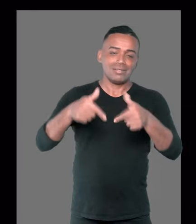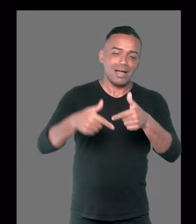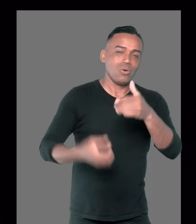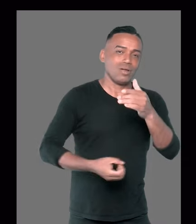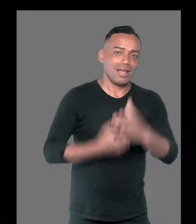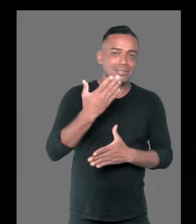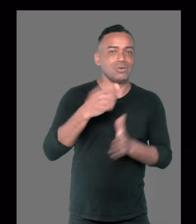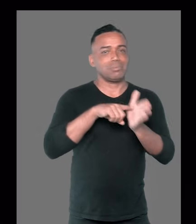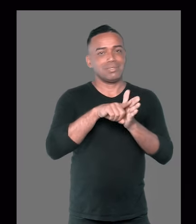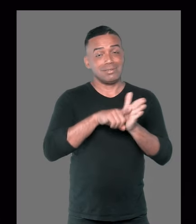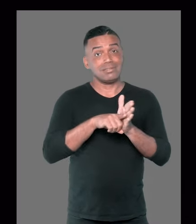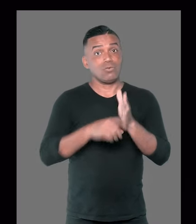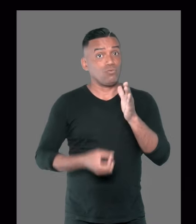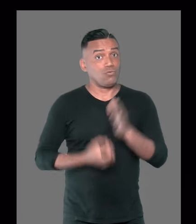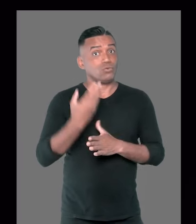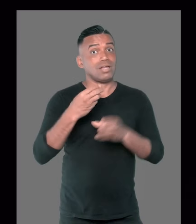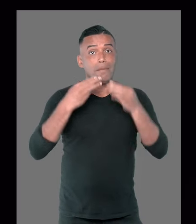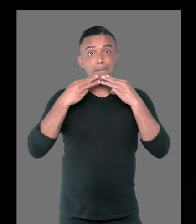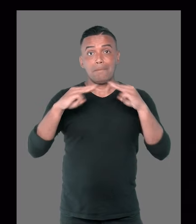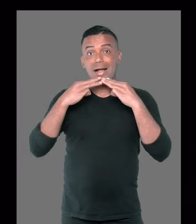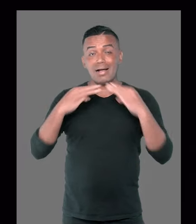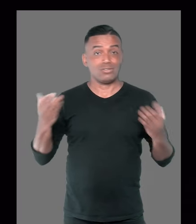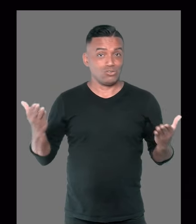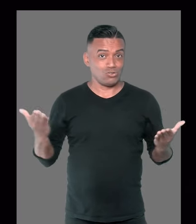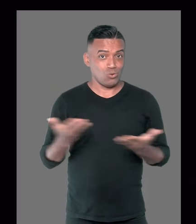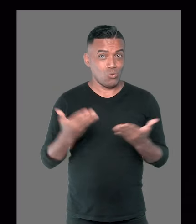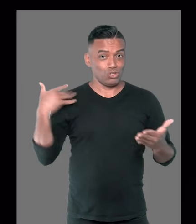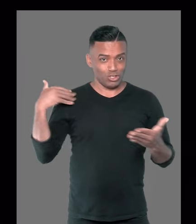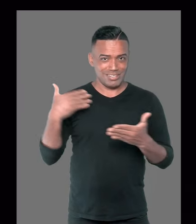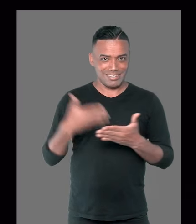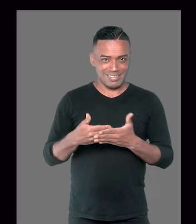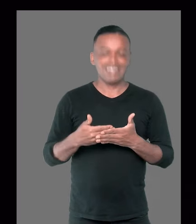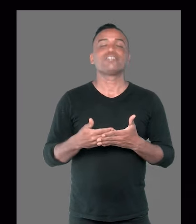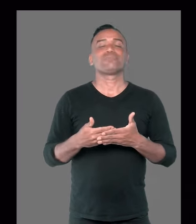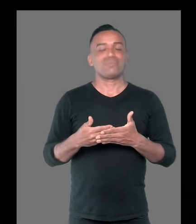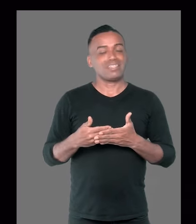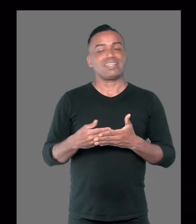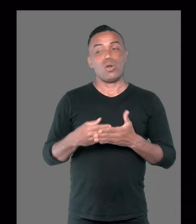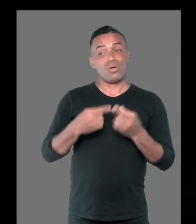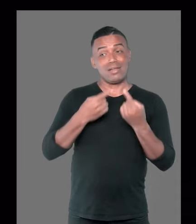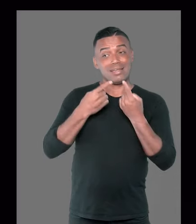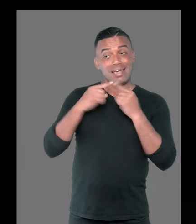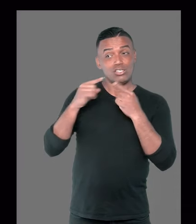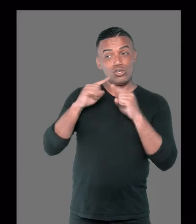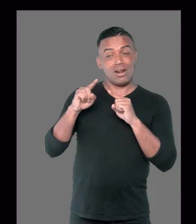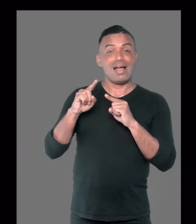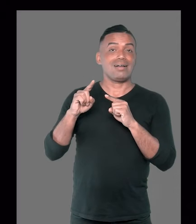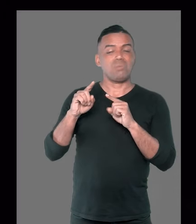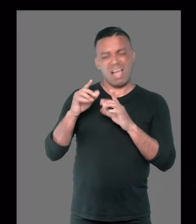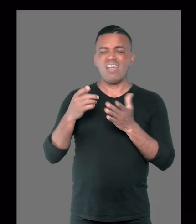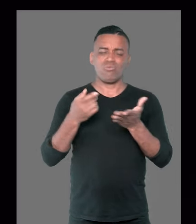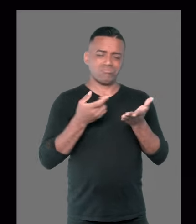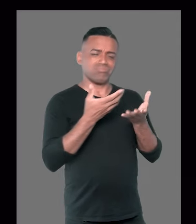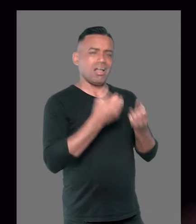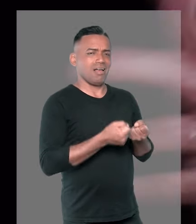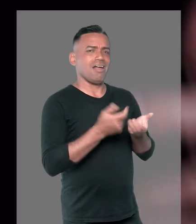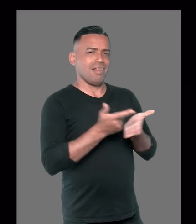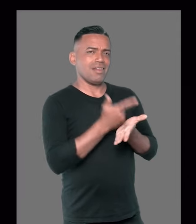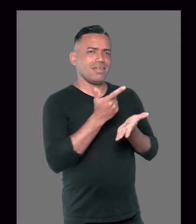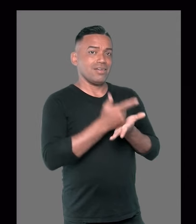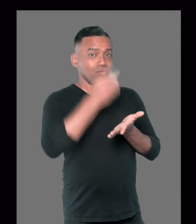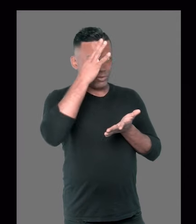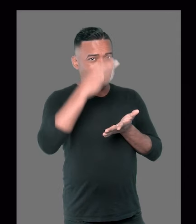inclusive para fundar o marketing como a gente existe a ponto dele ser questionado no livro e dizer não eu endosso esse livro aqui e ele diz